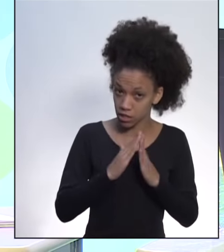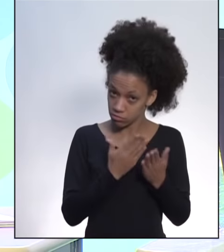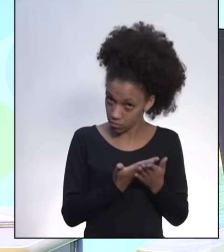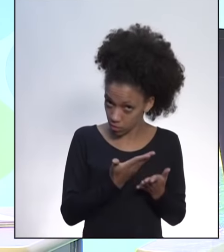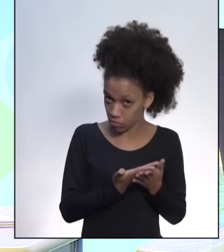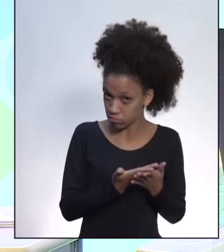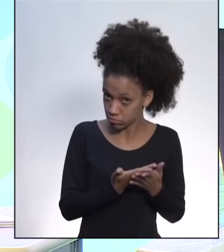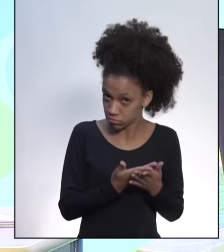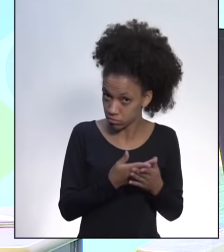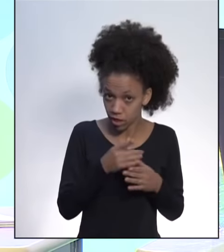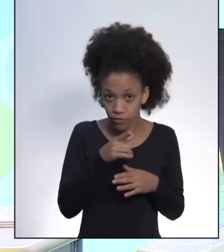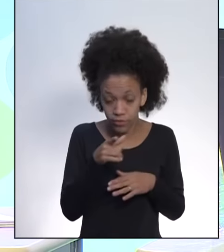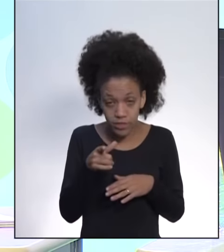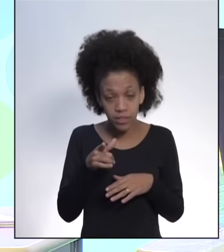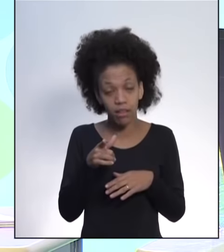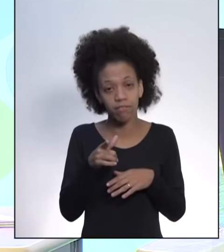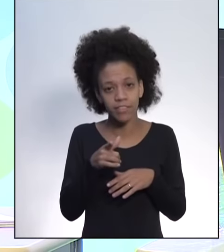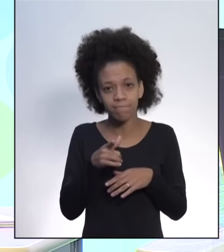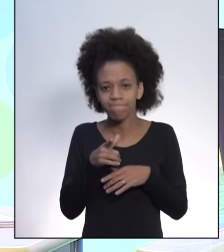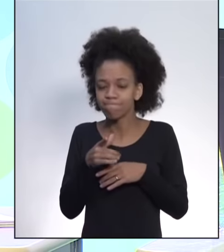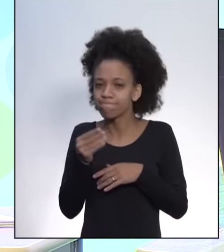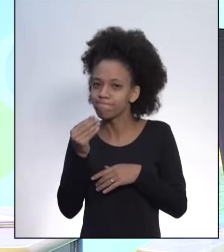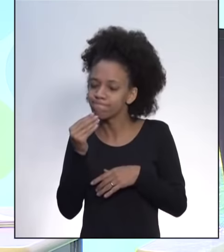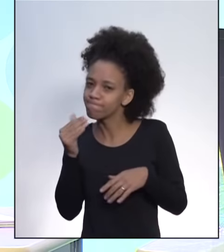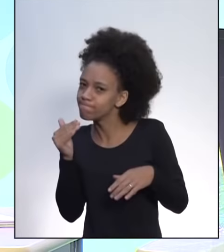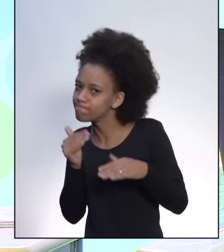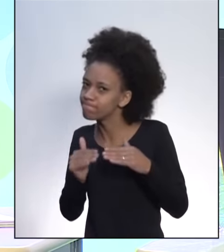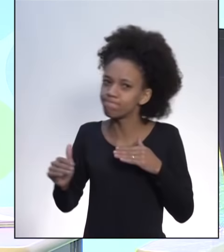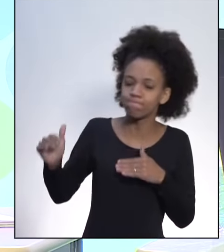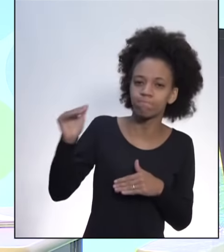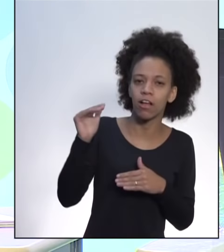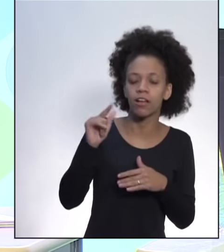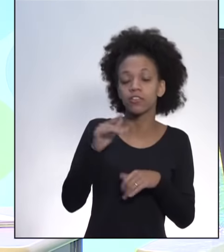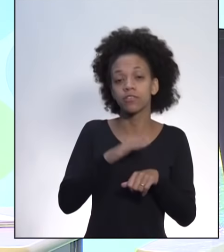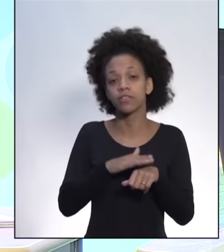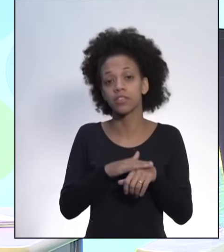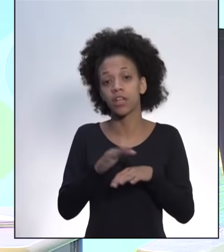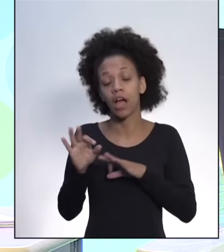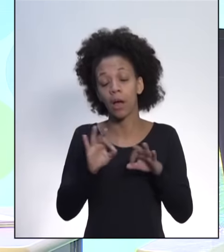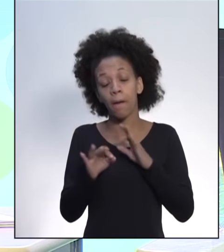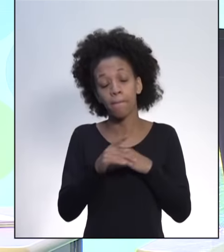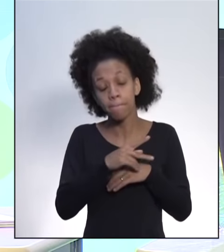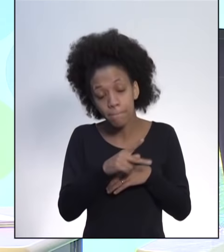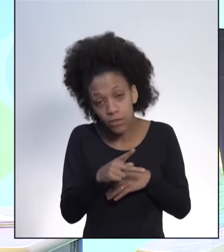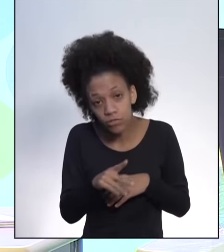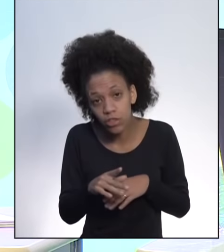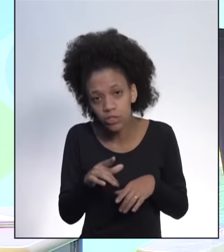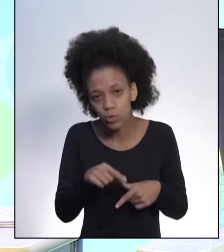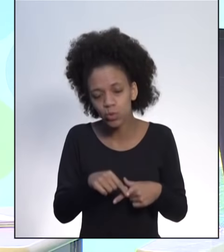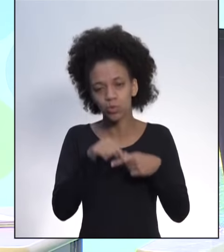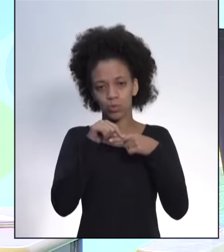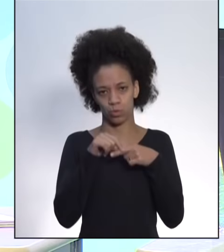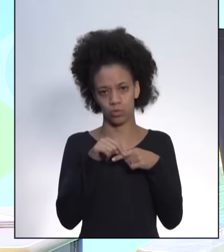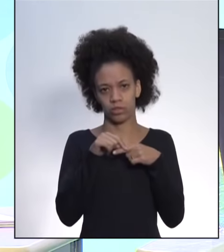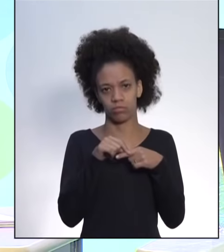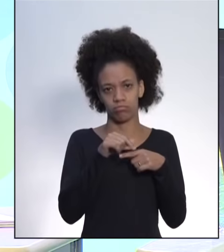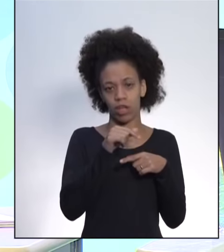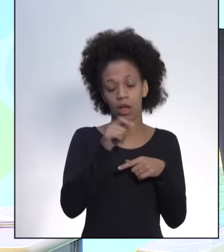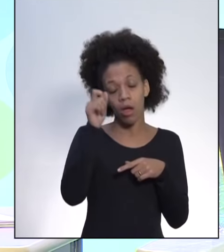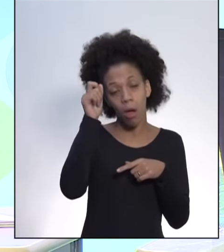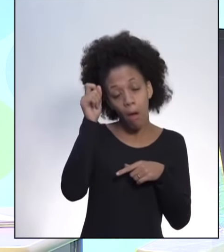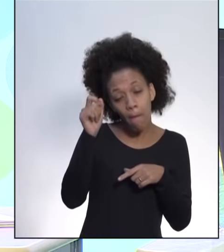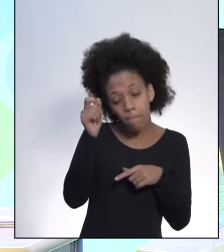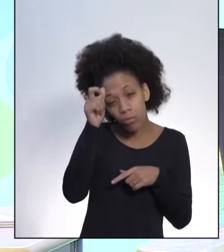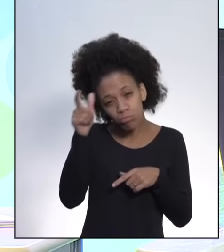escola você tem uma grande oportunidade de fazer com que seu projeto seja selecionado por uma feira internacional